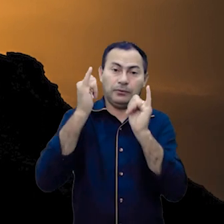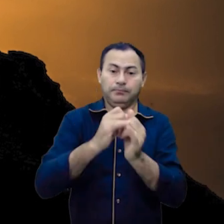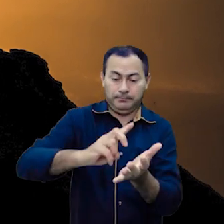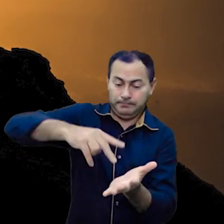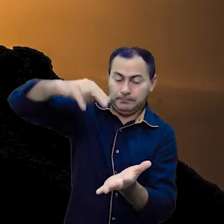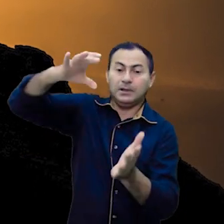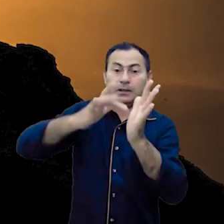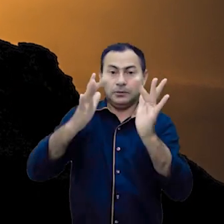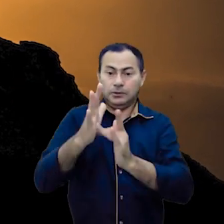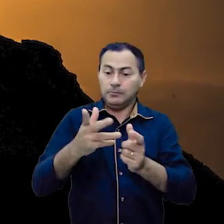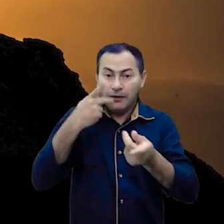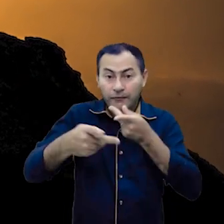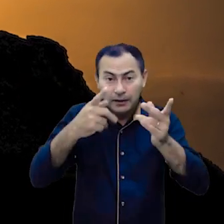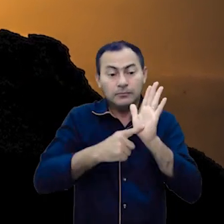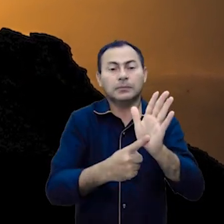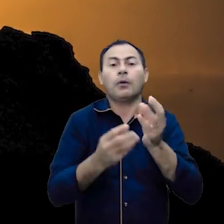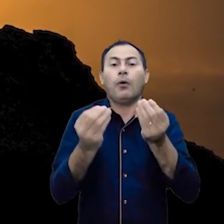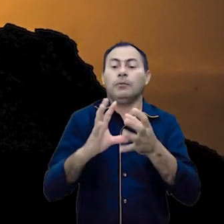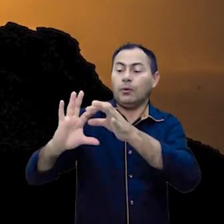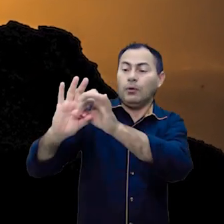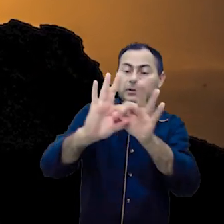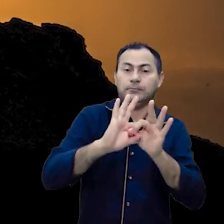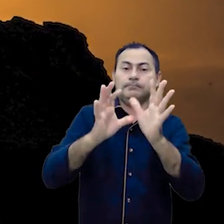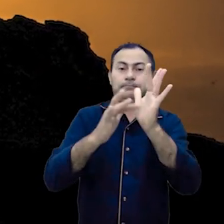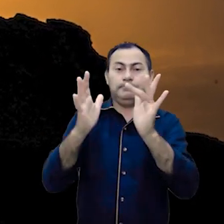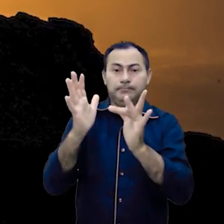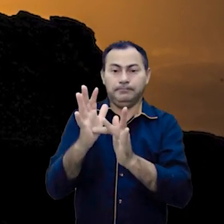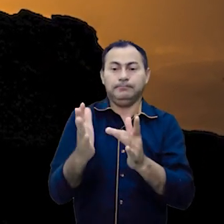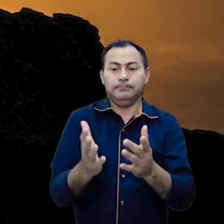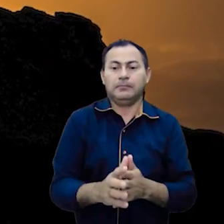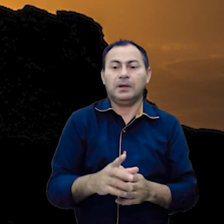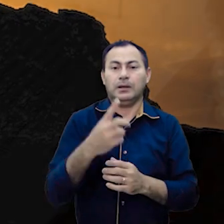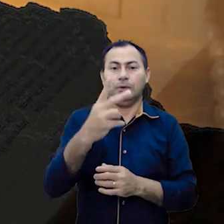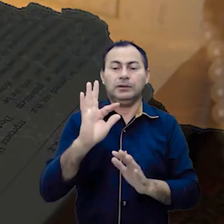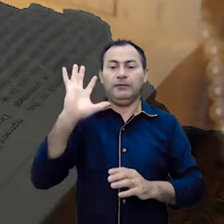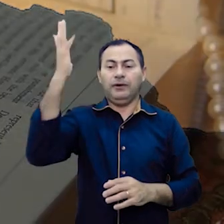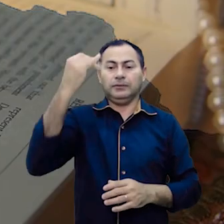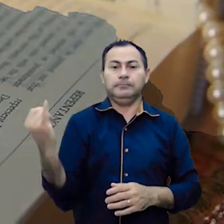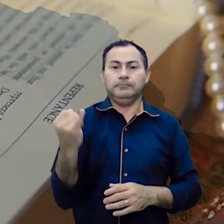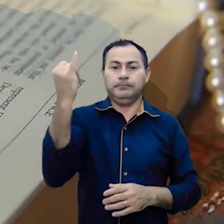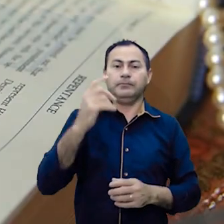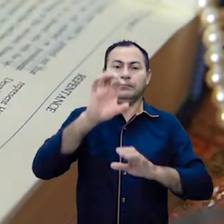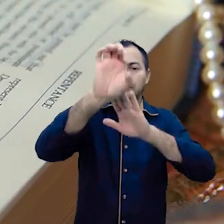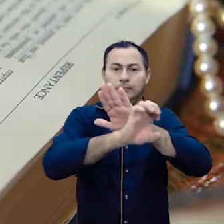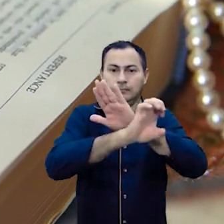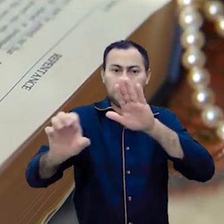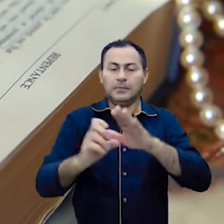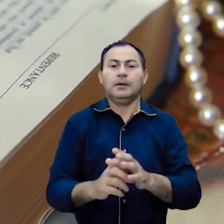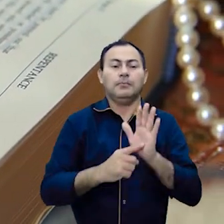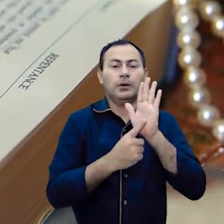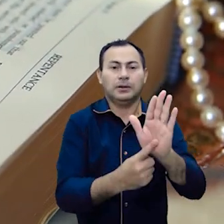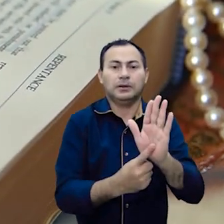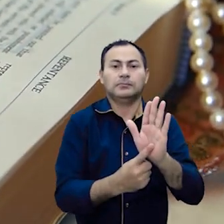perdoados a ressurreição de Jesus nos fala como podemos ser comunhão com Jesus Cristo esses dois fatos importantíssimos